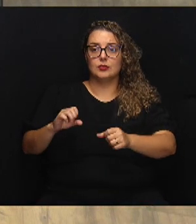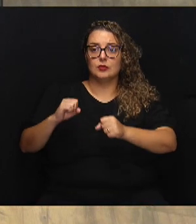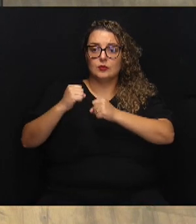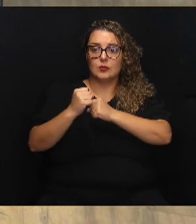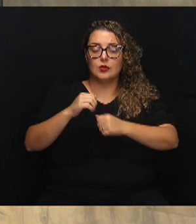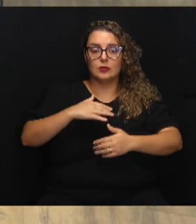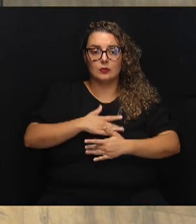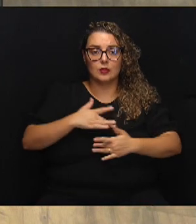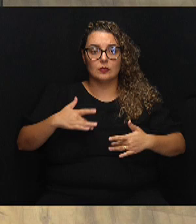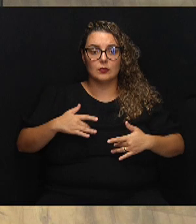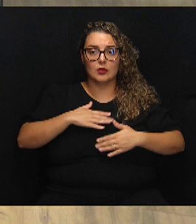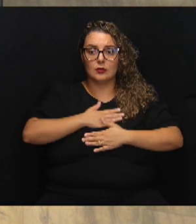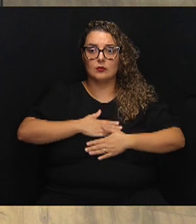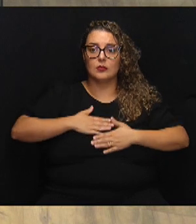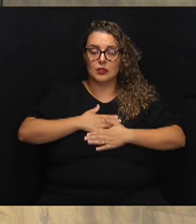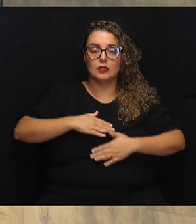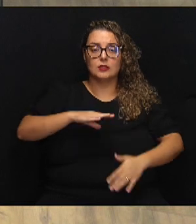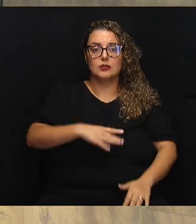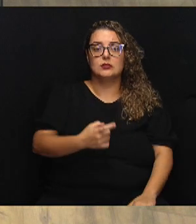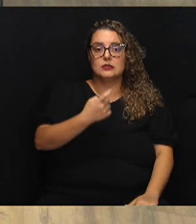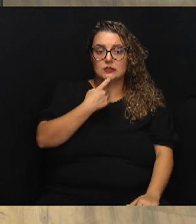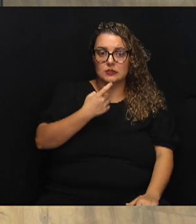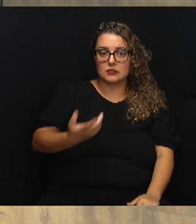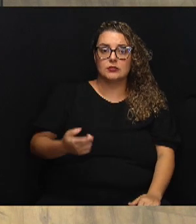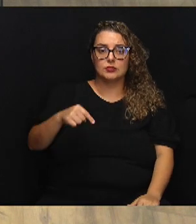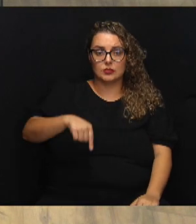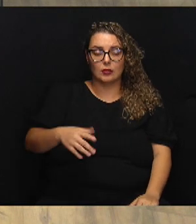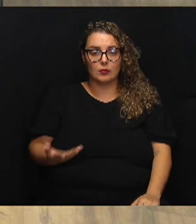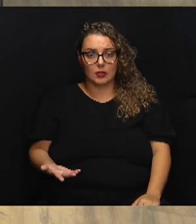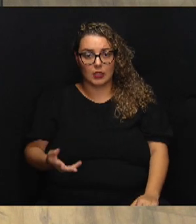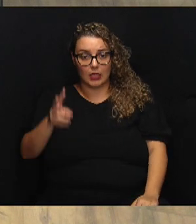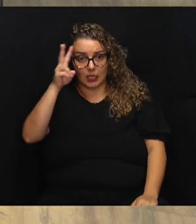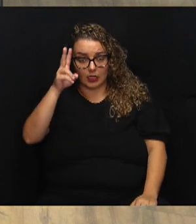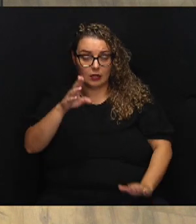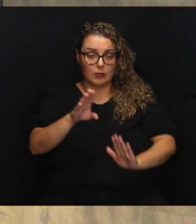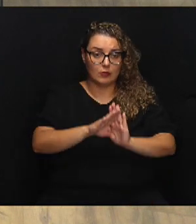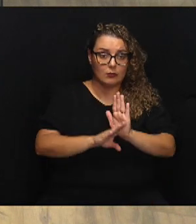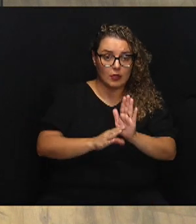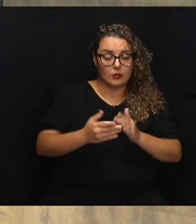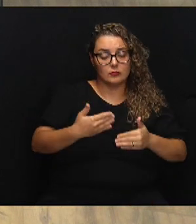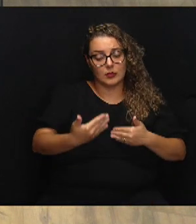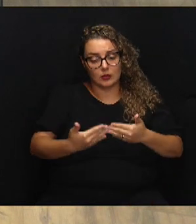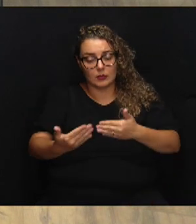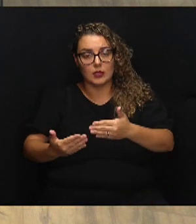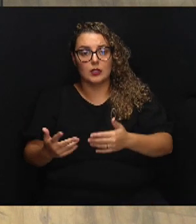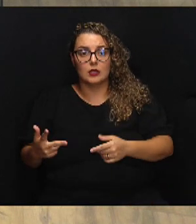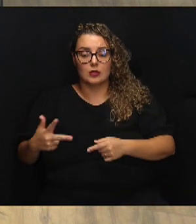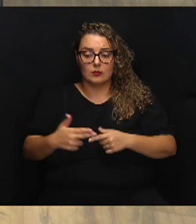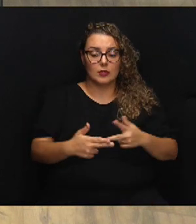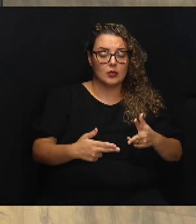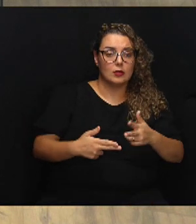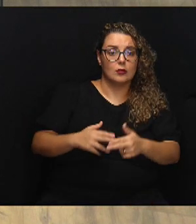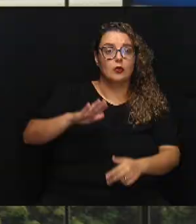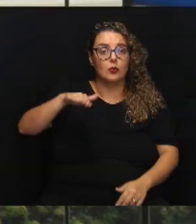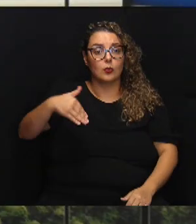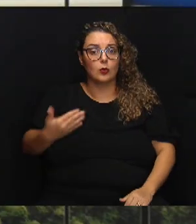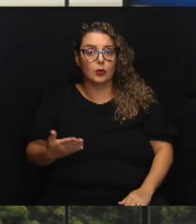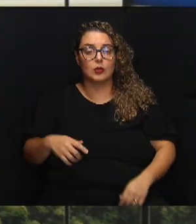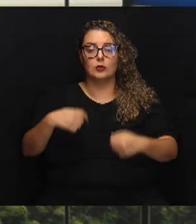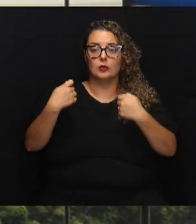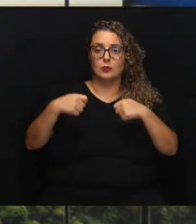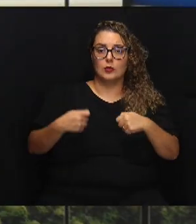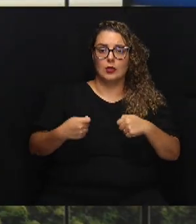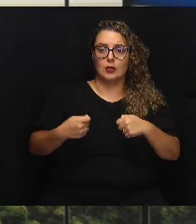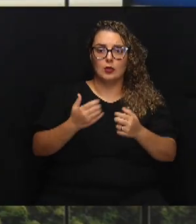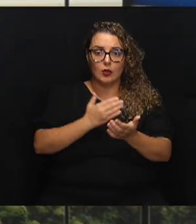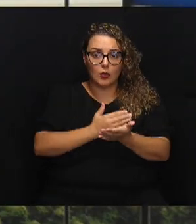e Bem-Estar Animal aqui da cidade de Campinas. Lembrando que o programa vai acontecer e eu farei as interrupções apenas quando o